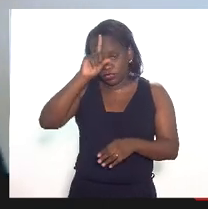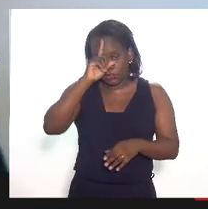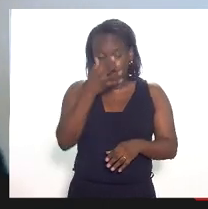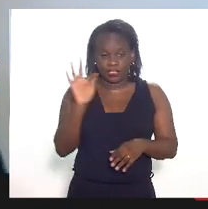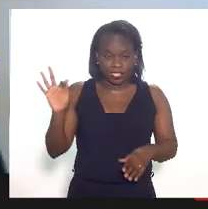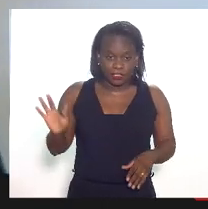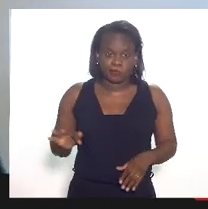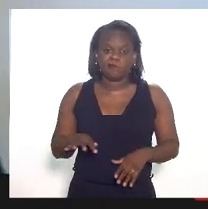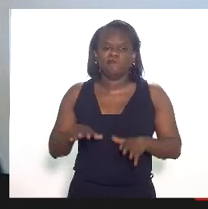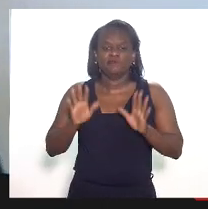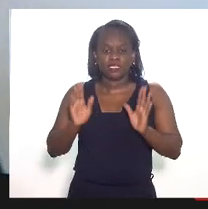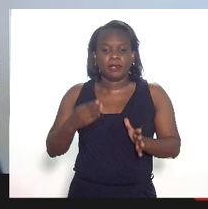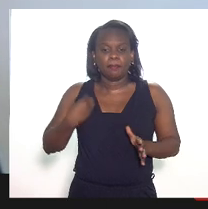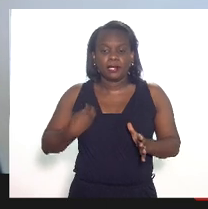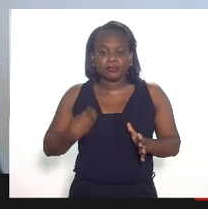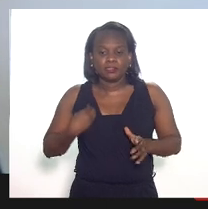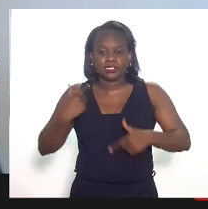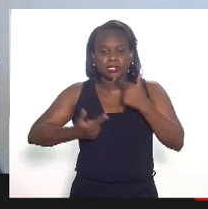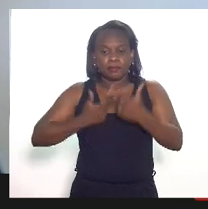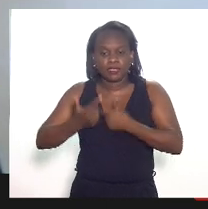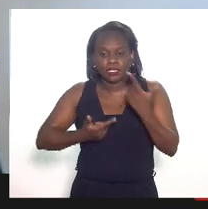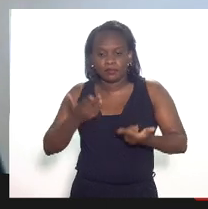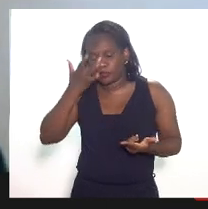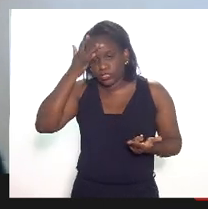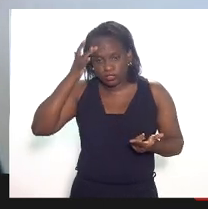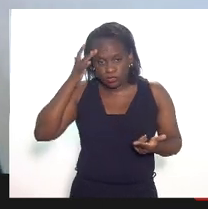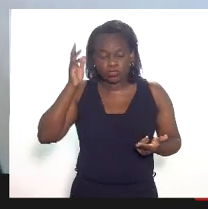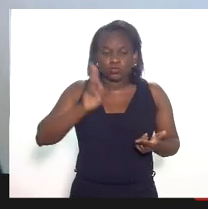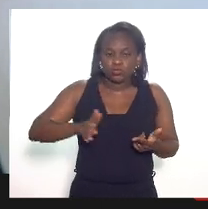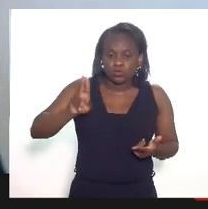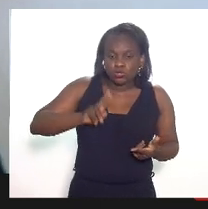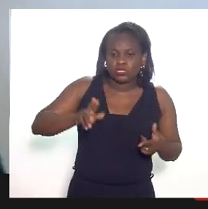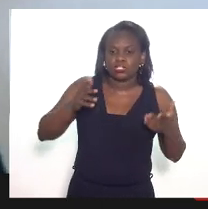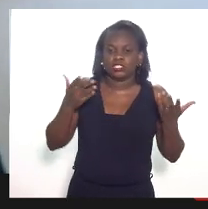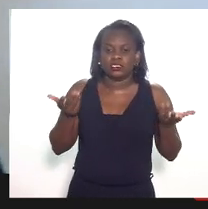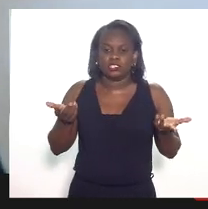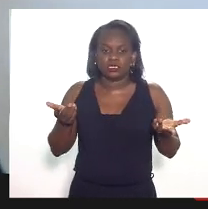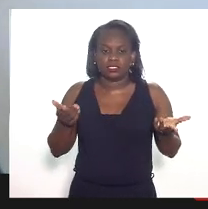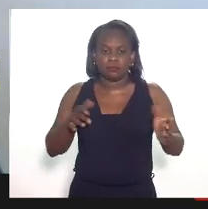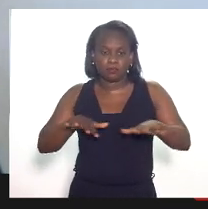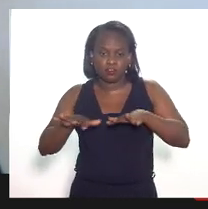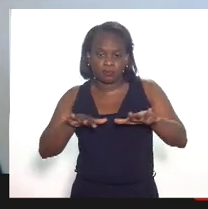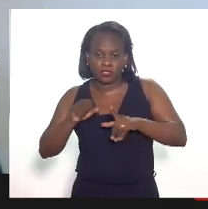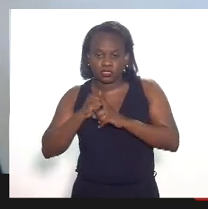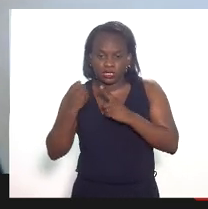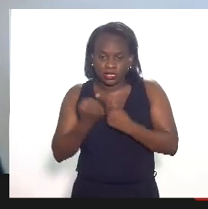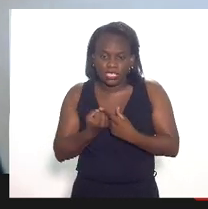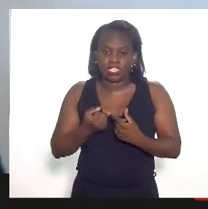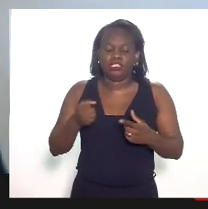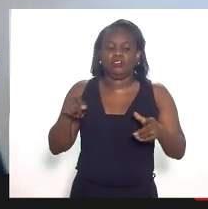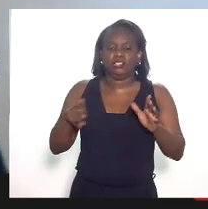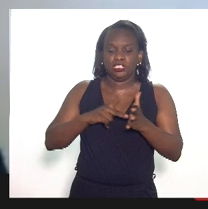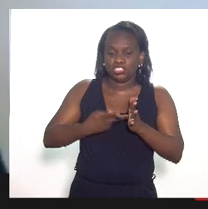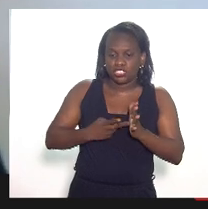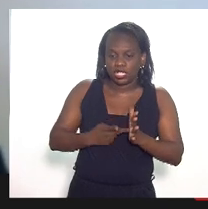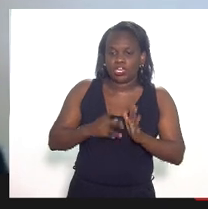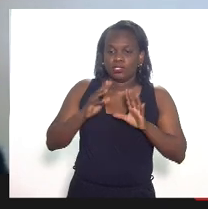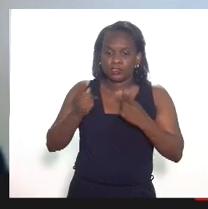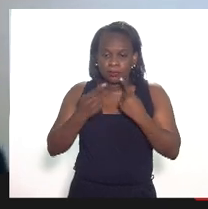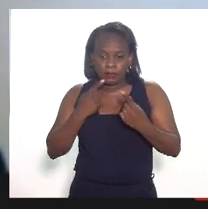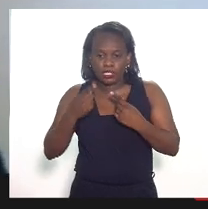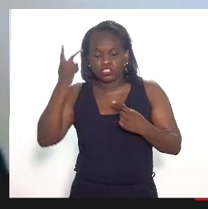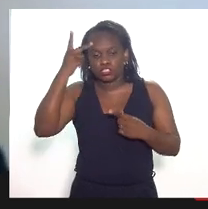federais, com participação de trabalhadores e trabalhadoras, usuários e usuárias, do movimento social e sindical, nos debates